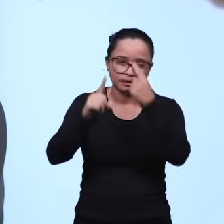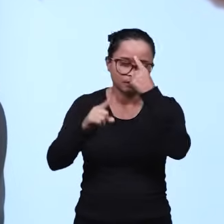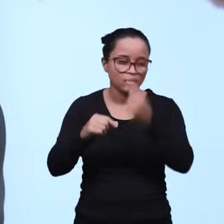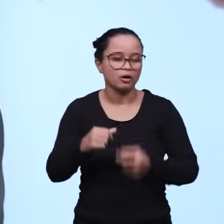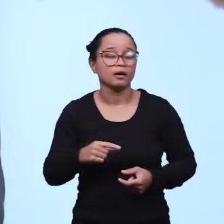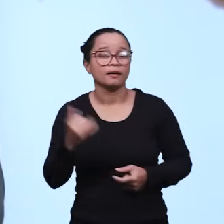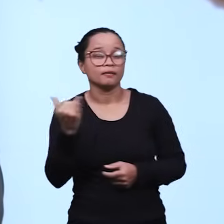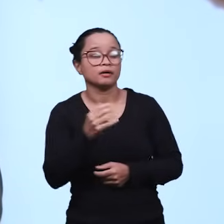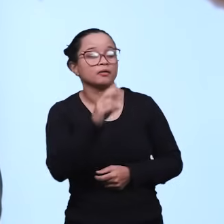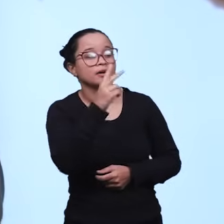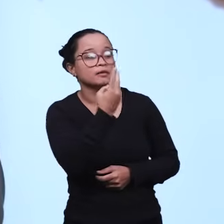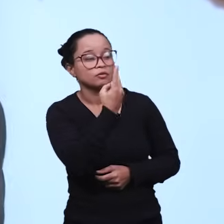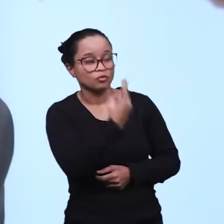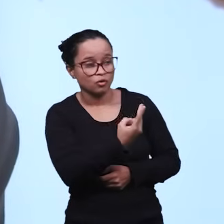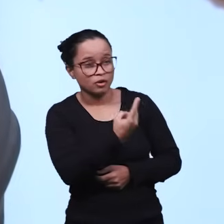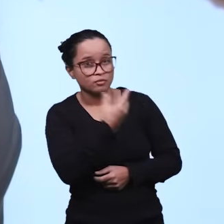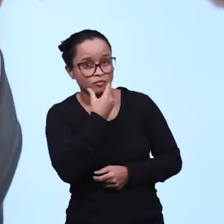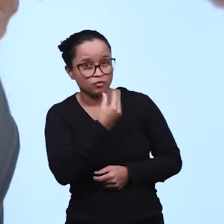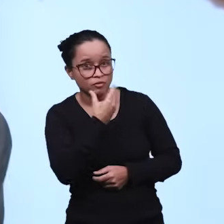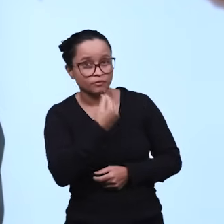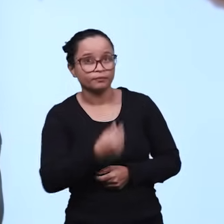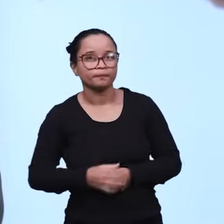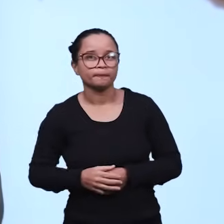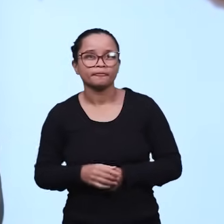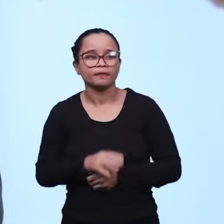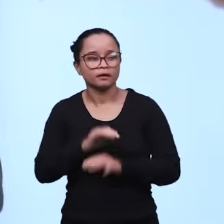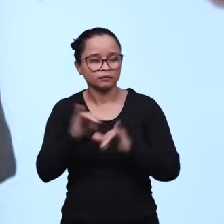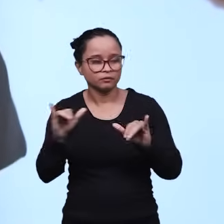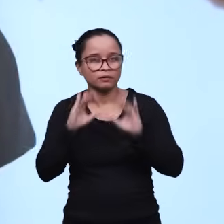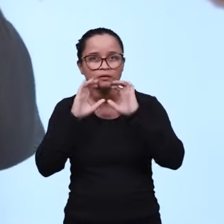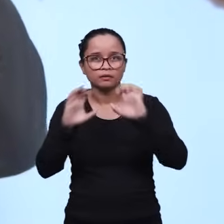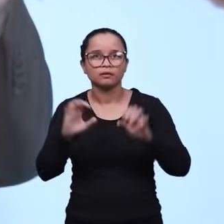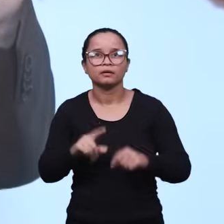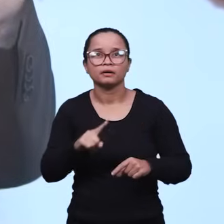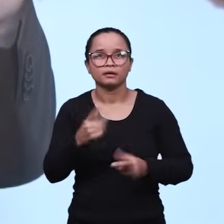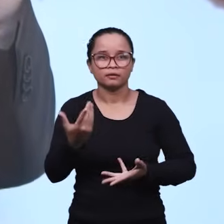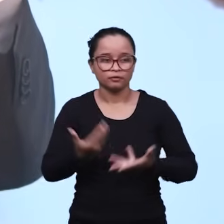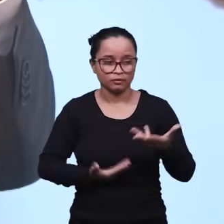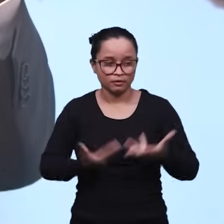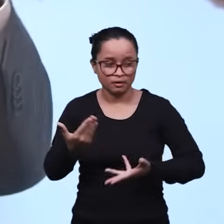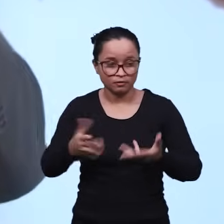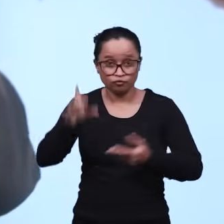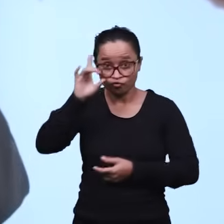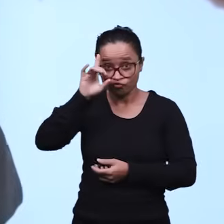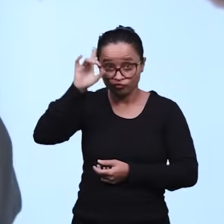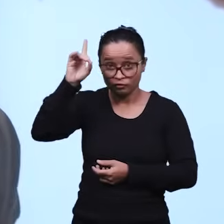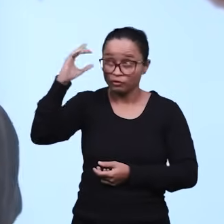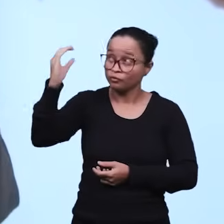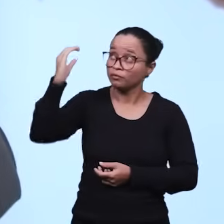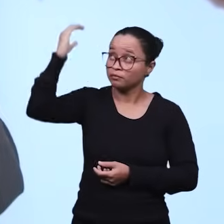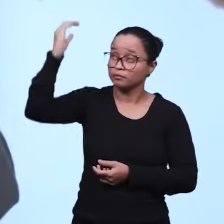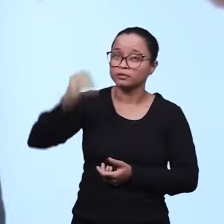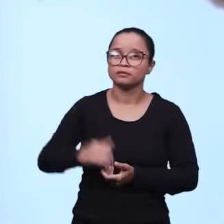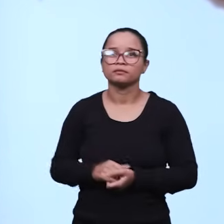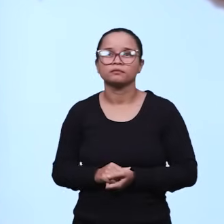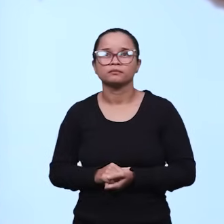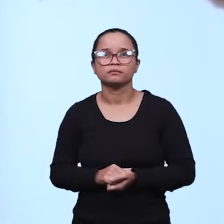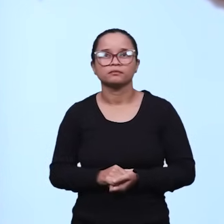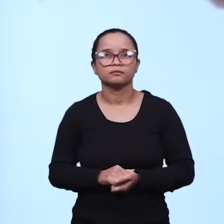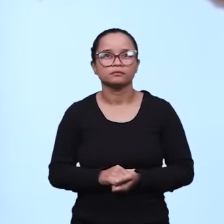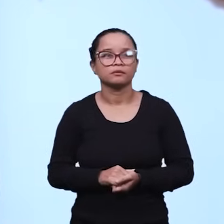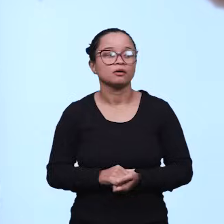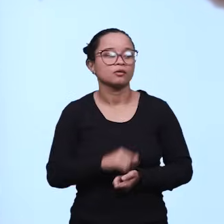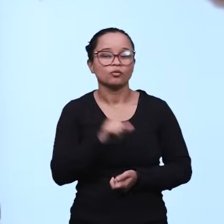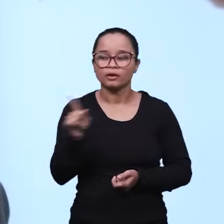estes homens que nos anunciam o Evangelho são servos do Deus Altíssimo. O que ela falou